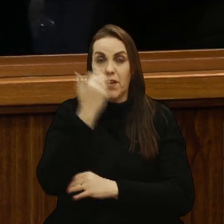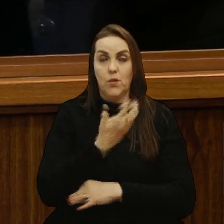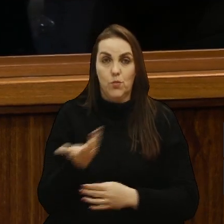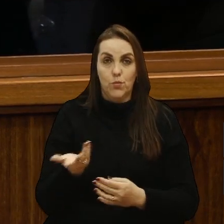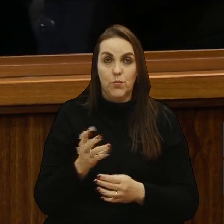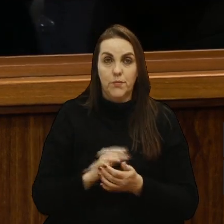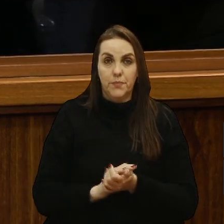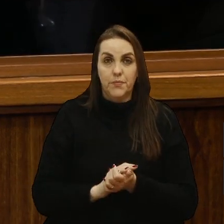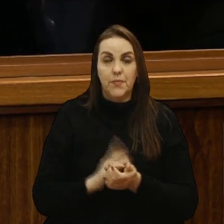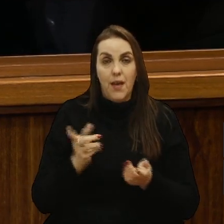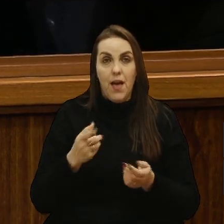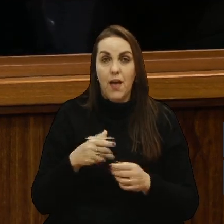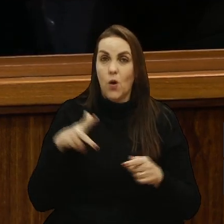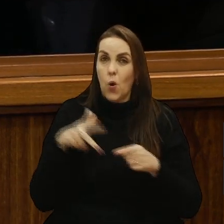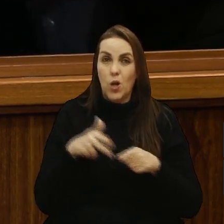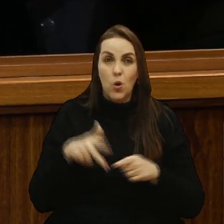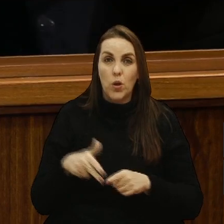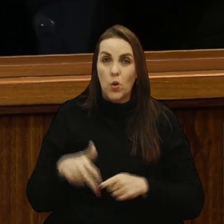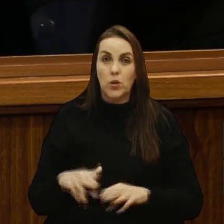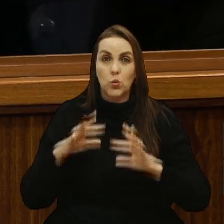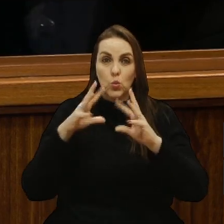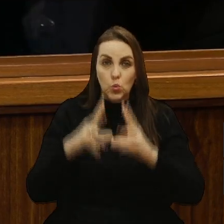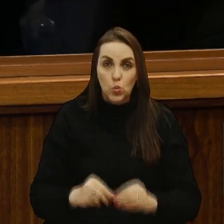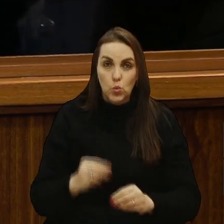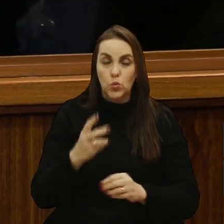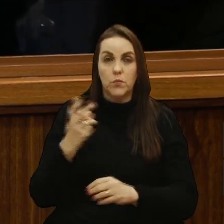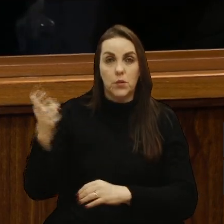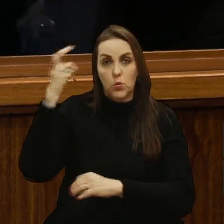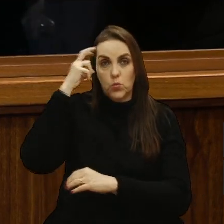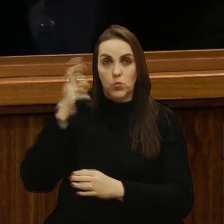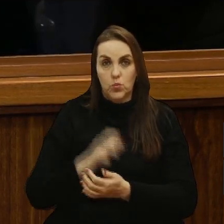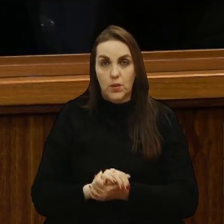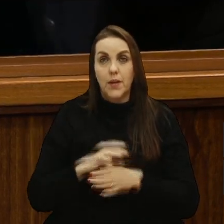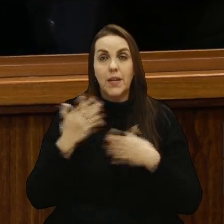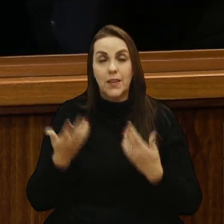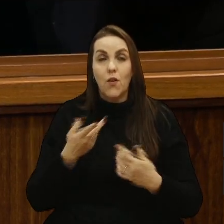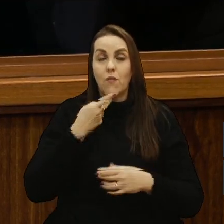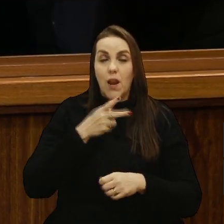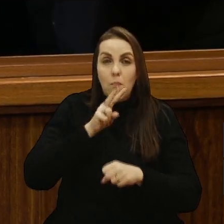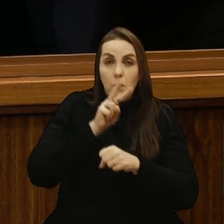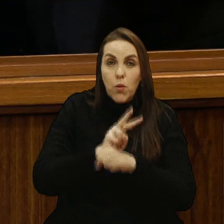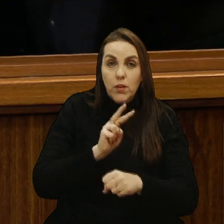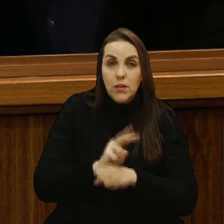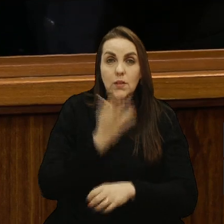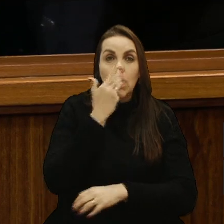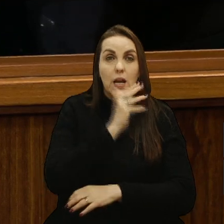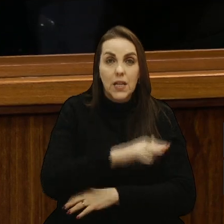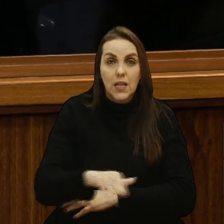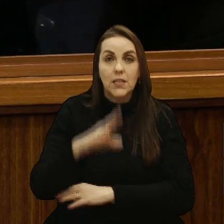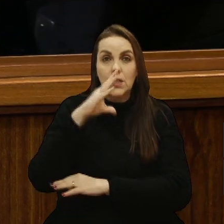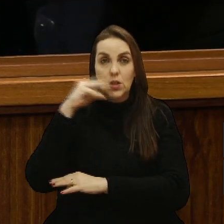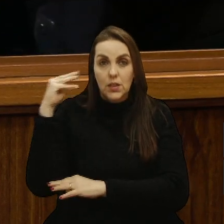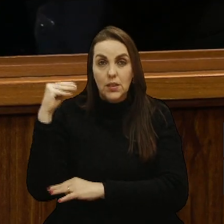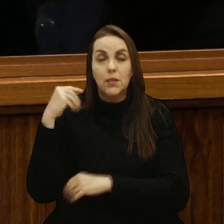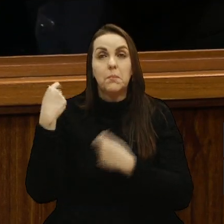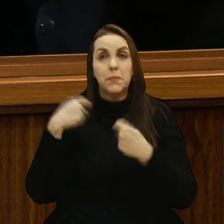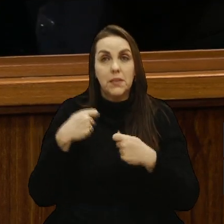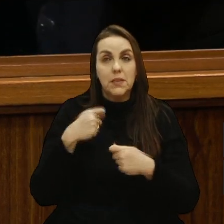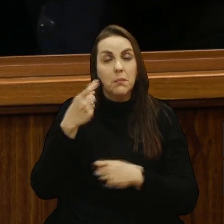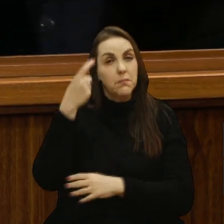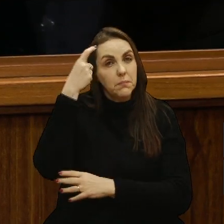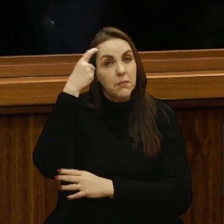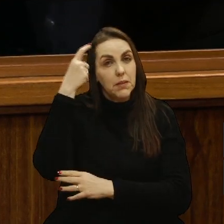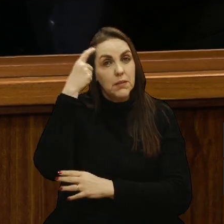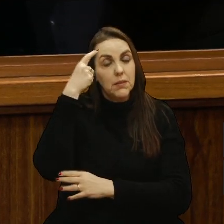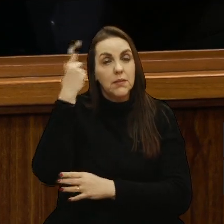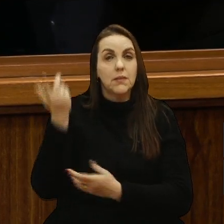de repúdio que está cortando tudo para a cultura. E quando nós falamos em proteção à criança ou adolescente, nós precisamos pensar